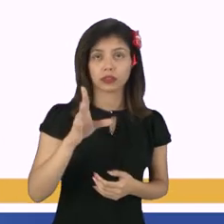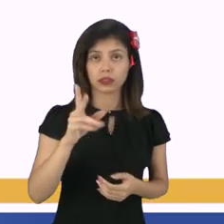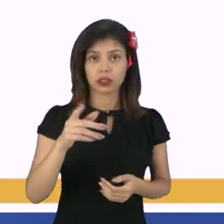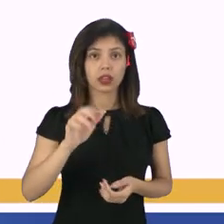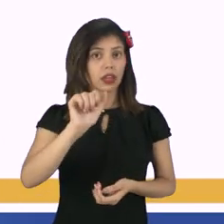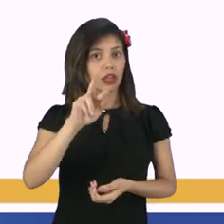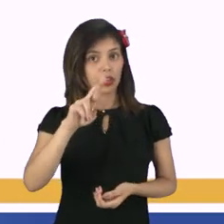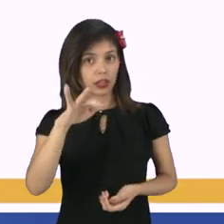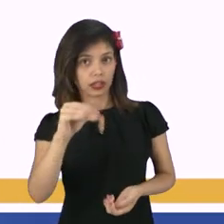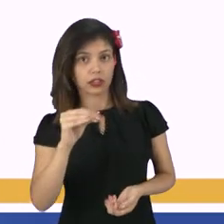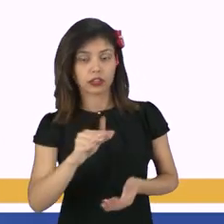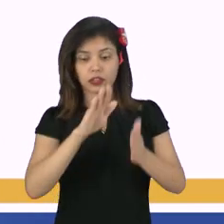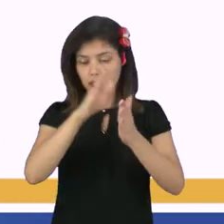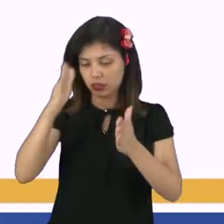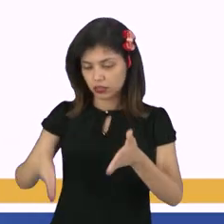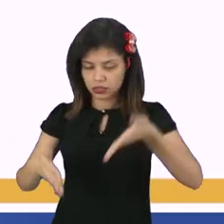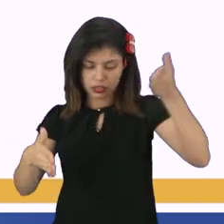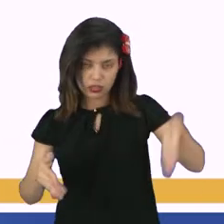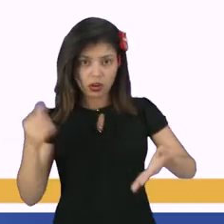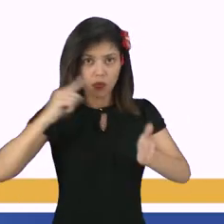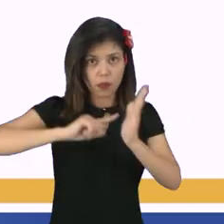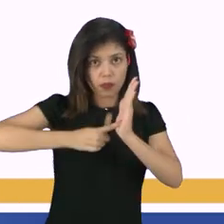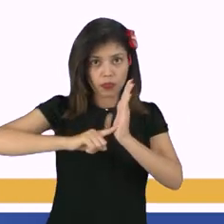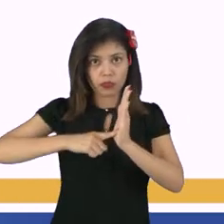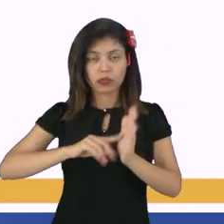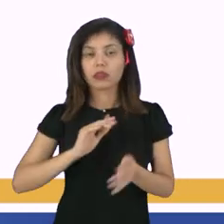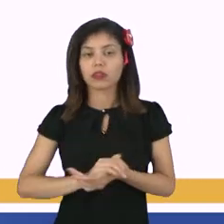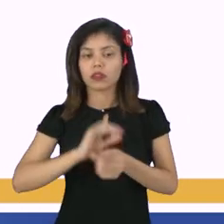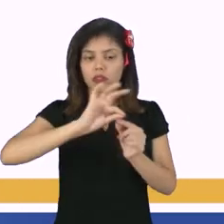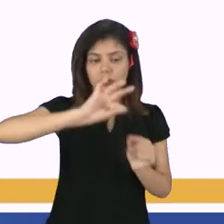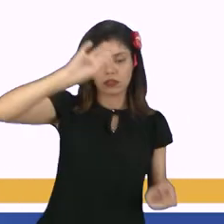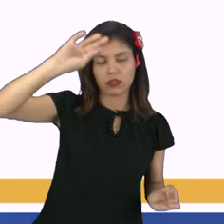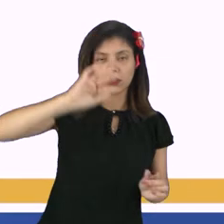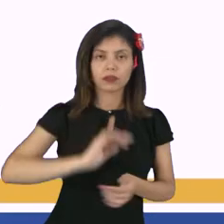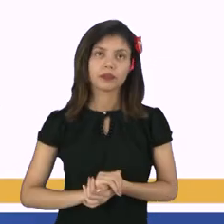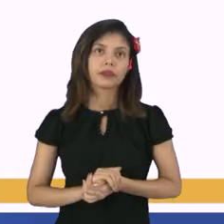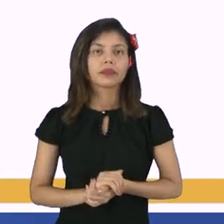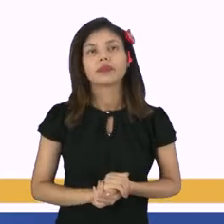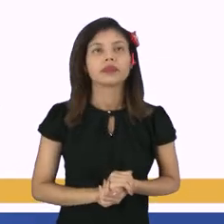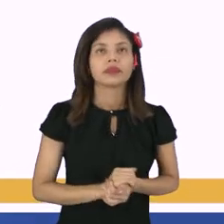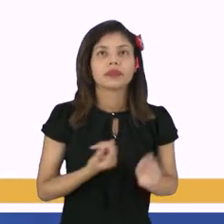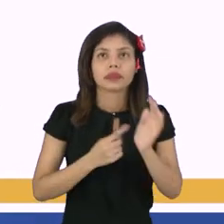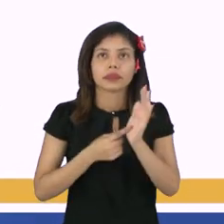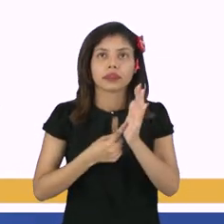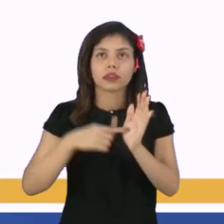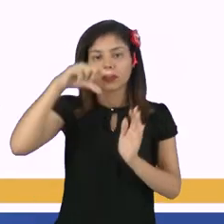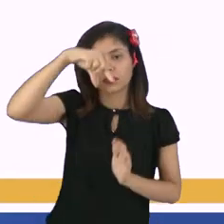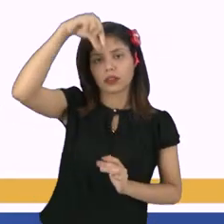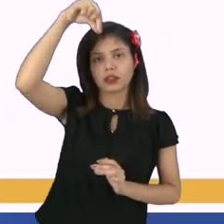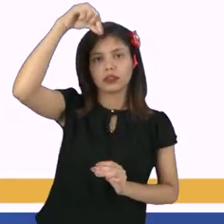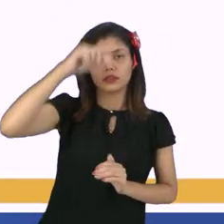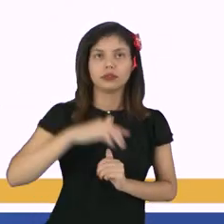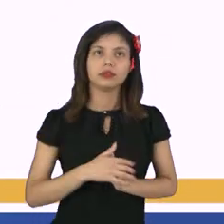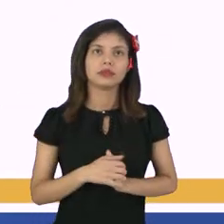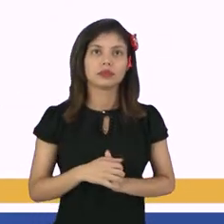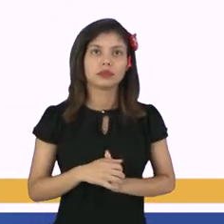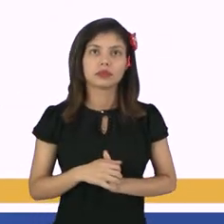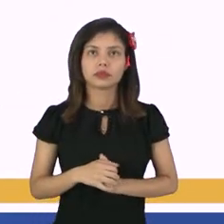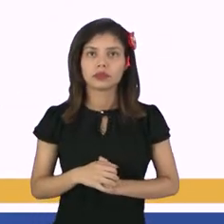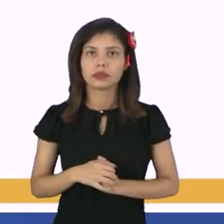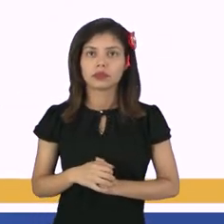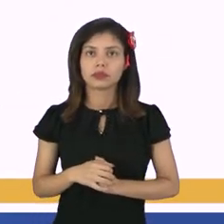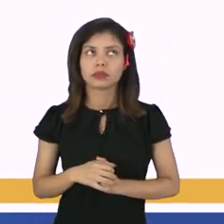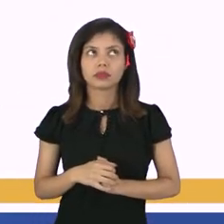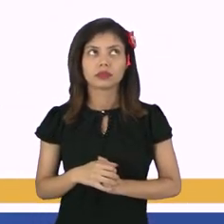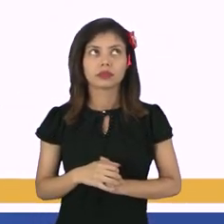laterais concorreram em um ponto chamado Vert que é aquela aquela aquela pontinha lá em cima para o para o para o